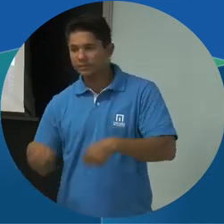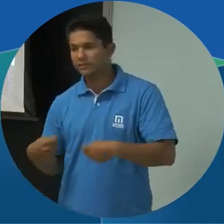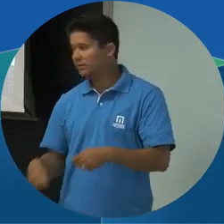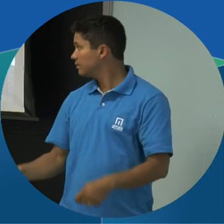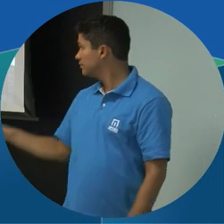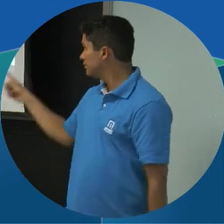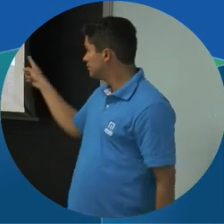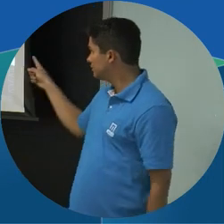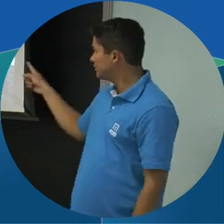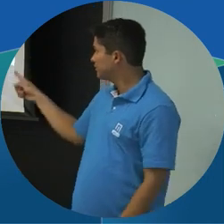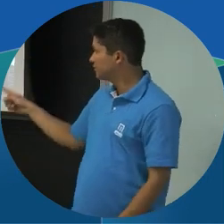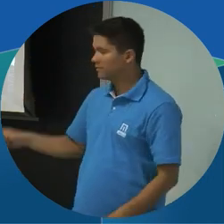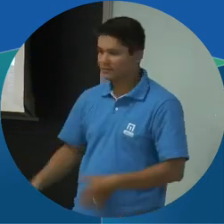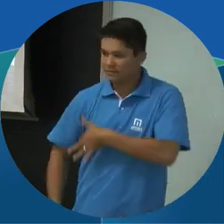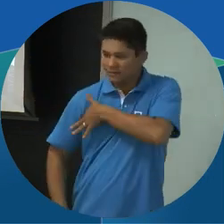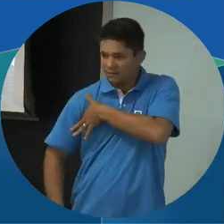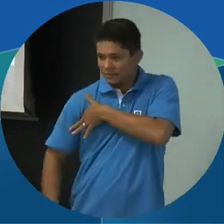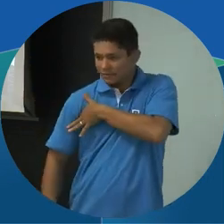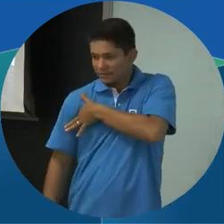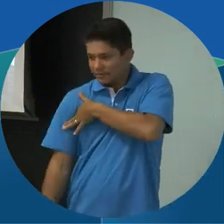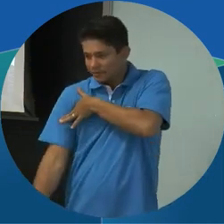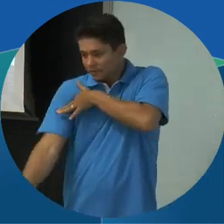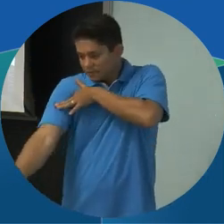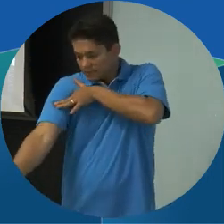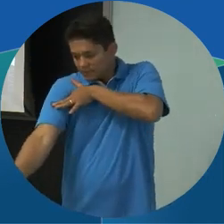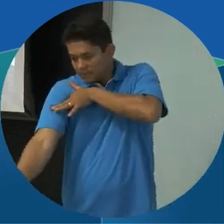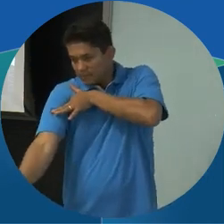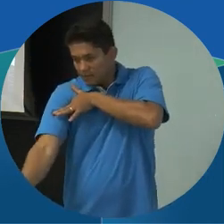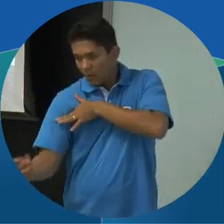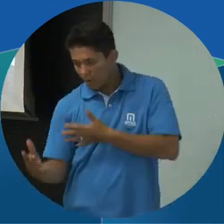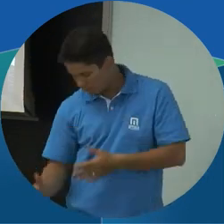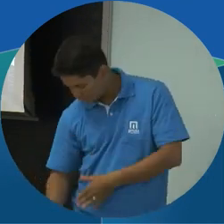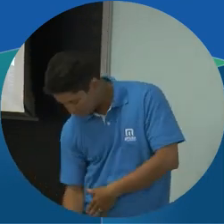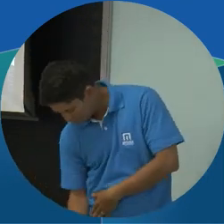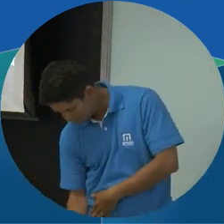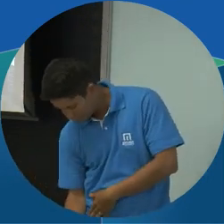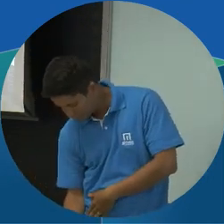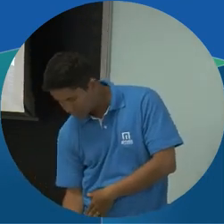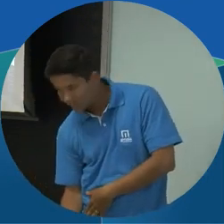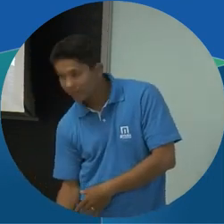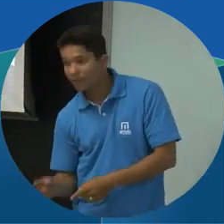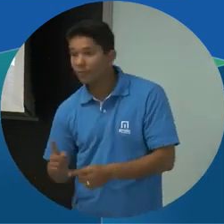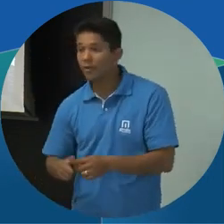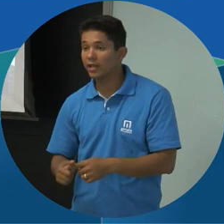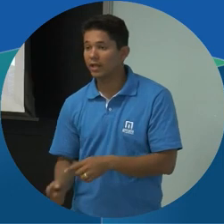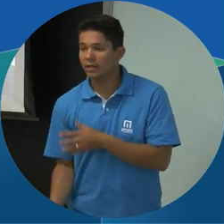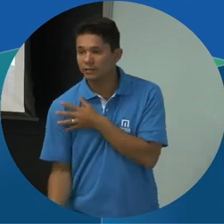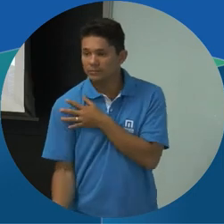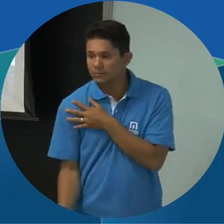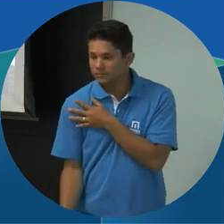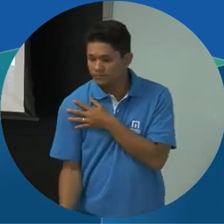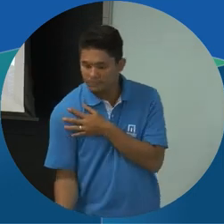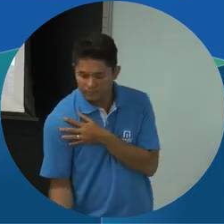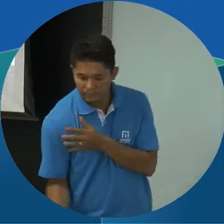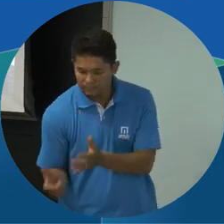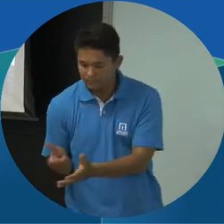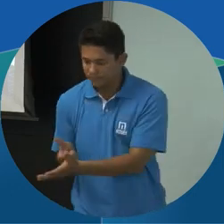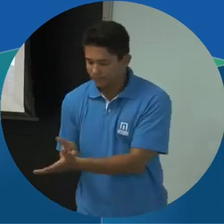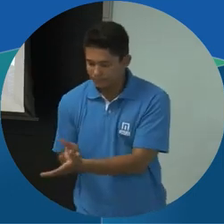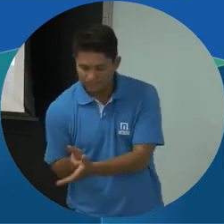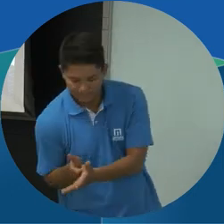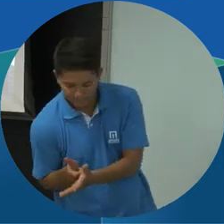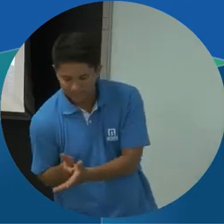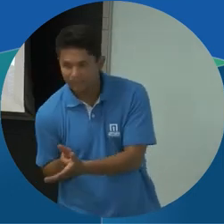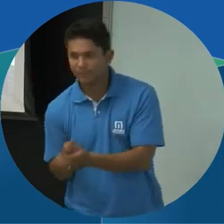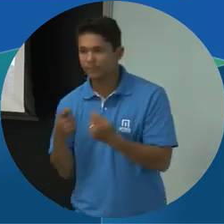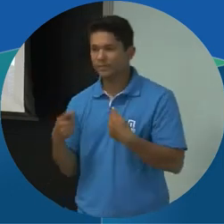no quadril para que ele consiga sustentar a força que esse equipamento faz contra ele. Tá? Que é uma